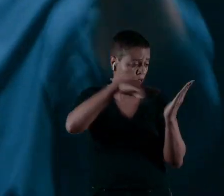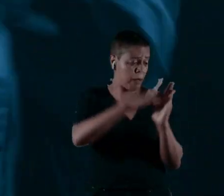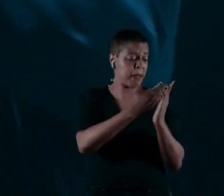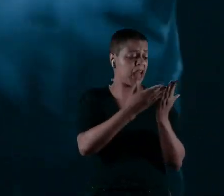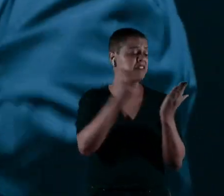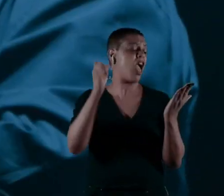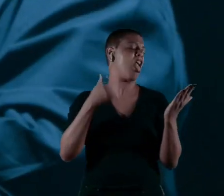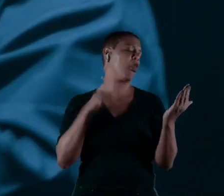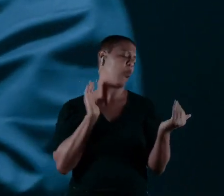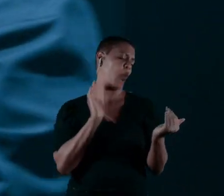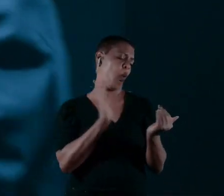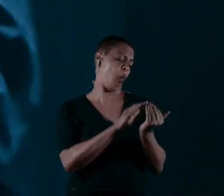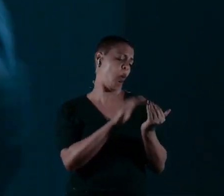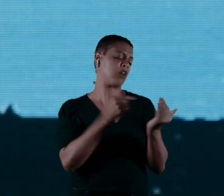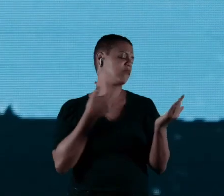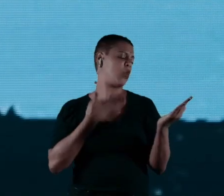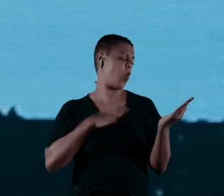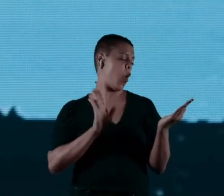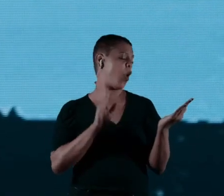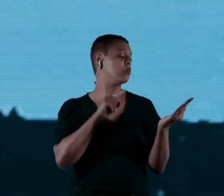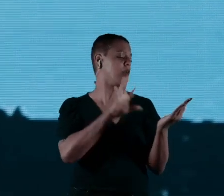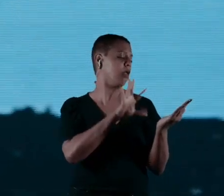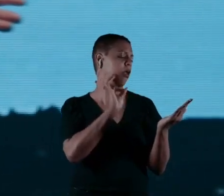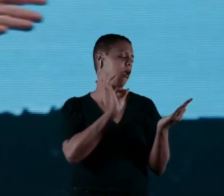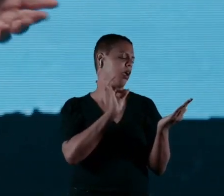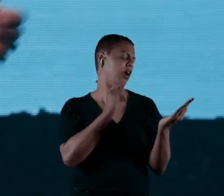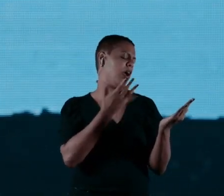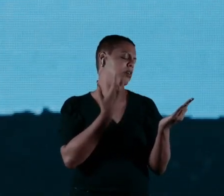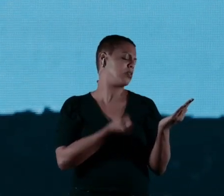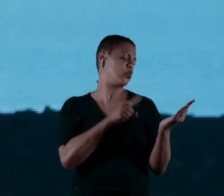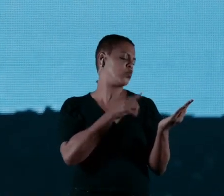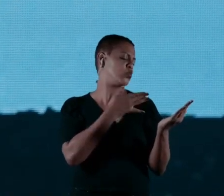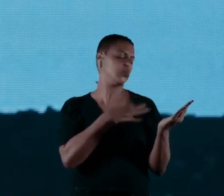concordo, isso eu não concordo, isso é bom para mim, isso não é bom para mim.